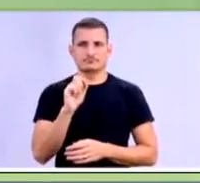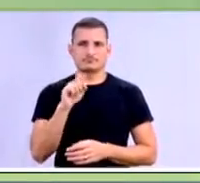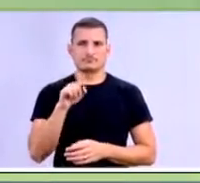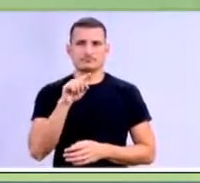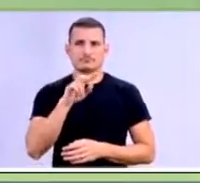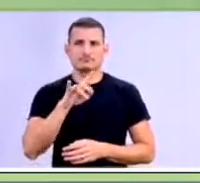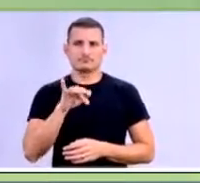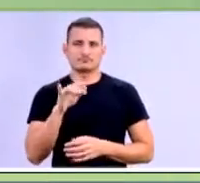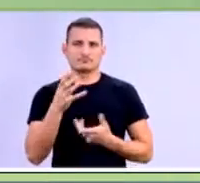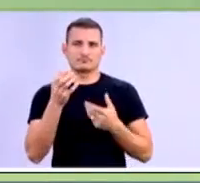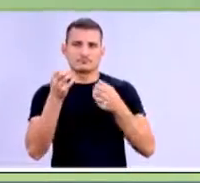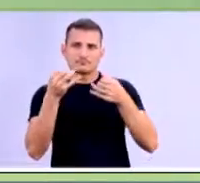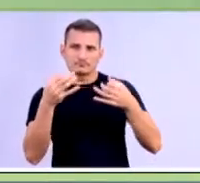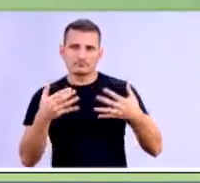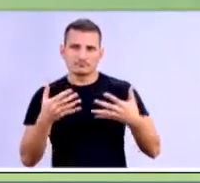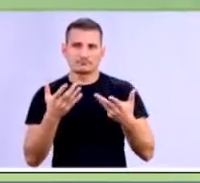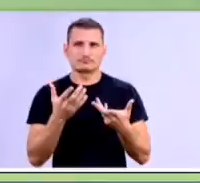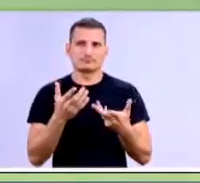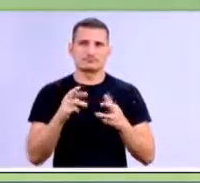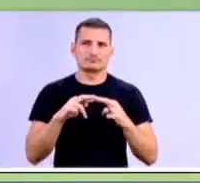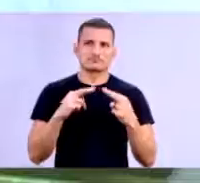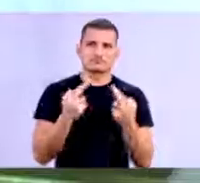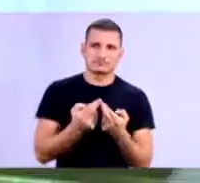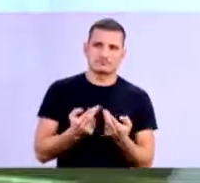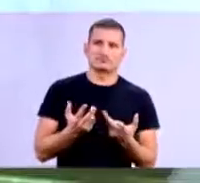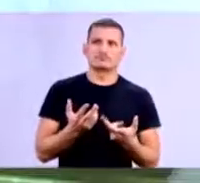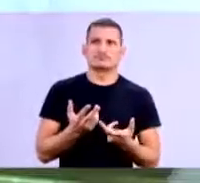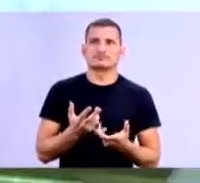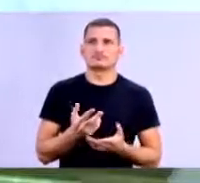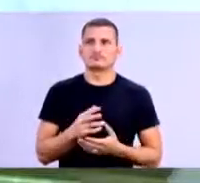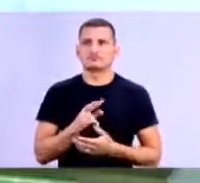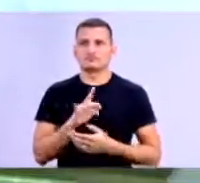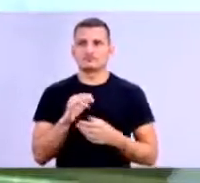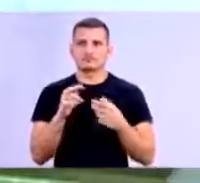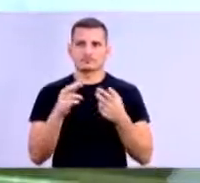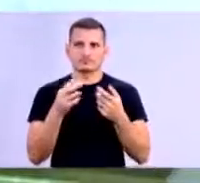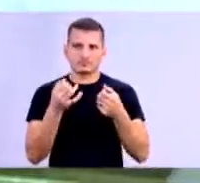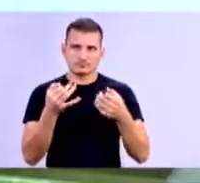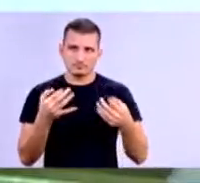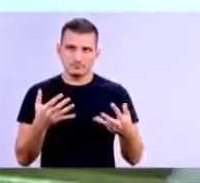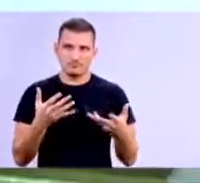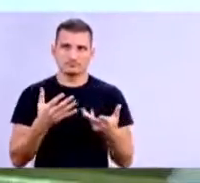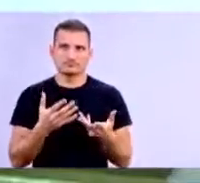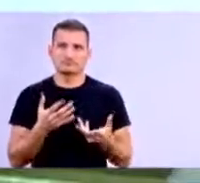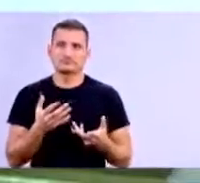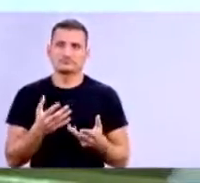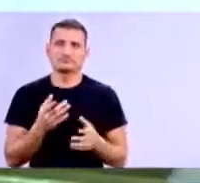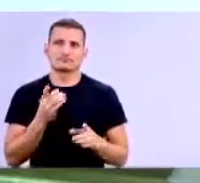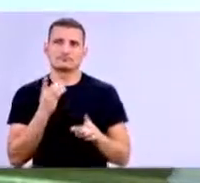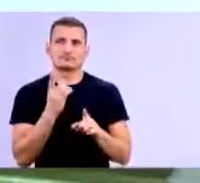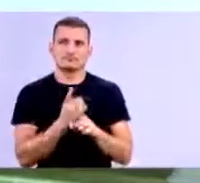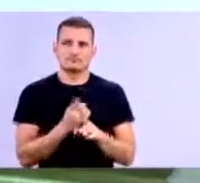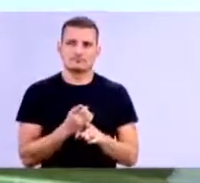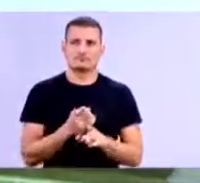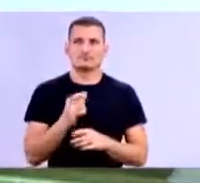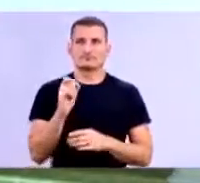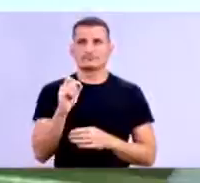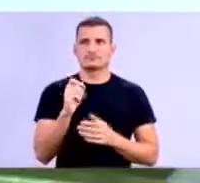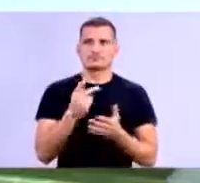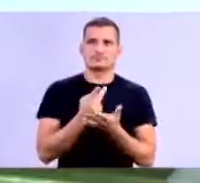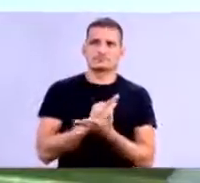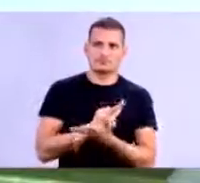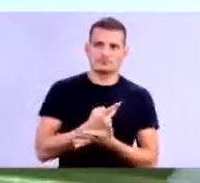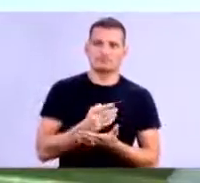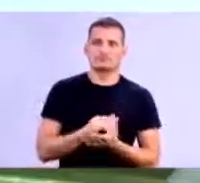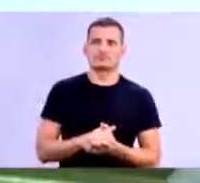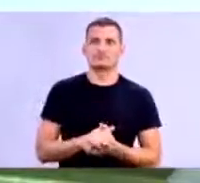vai relatar sobre uma reunião, ele vai relatar sobre um determinado encontro, o que aconteceu,